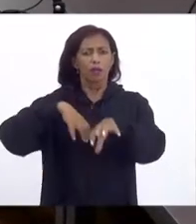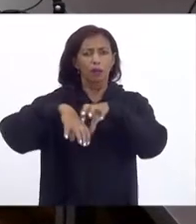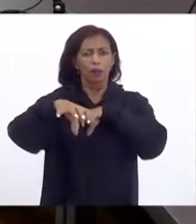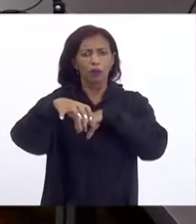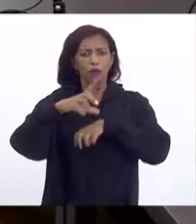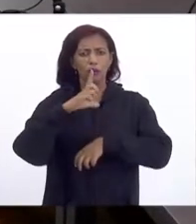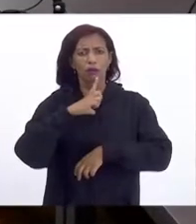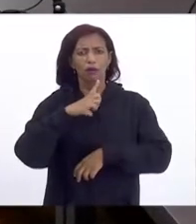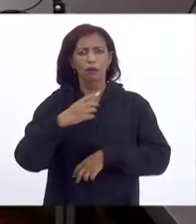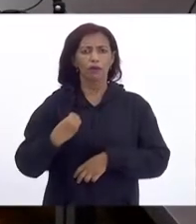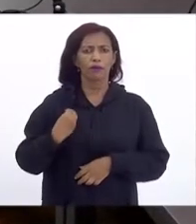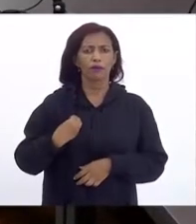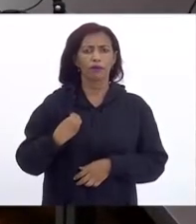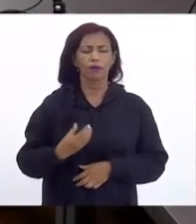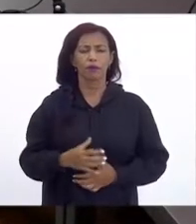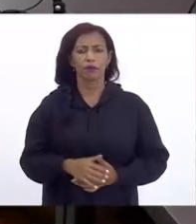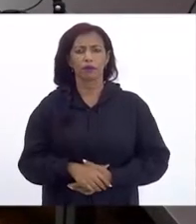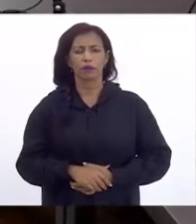remota.